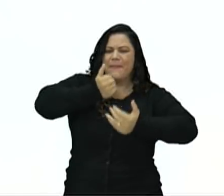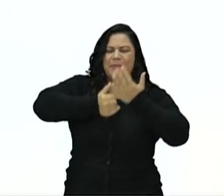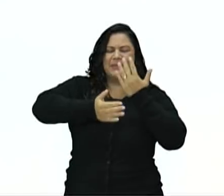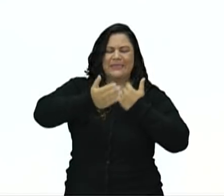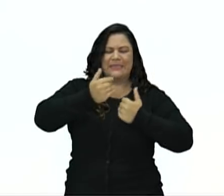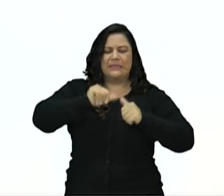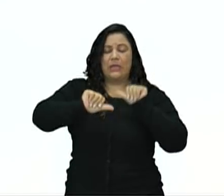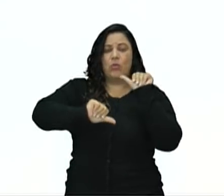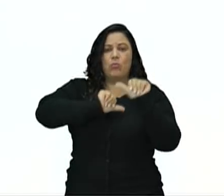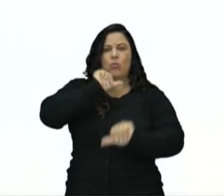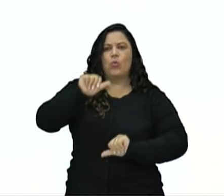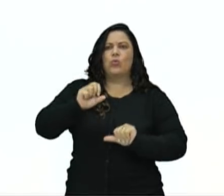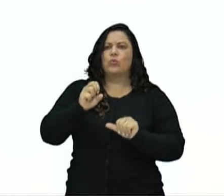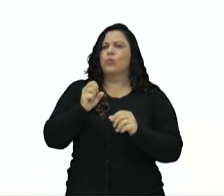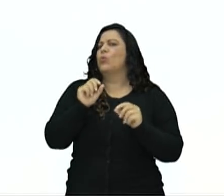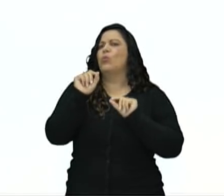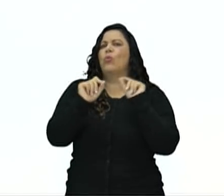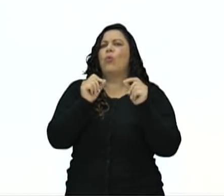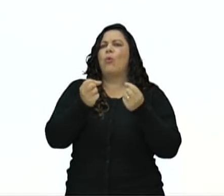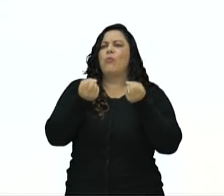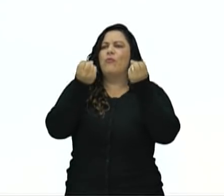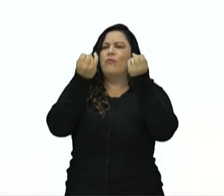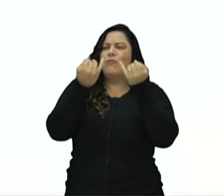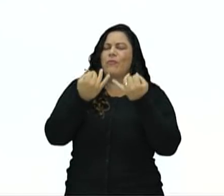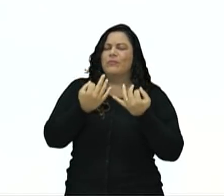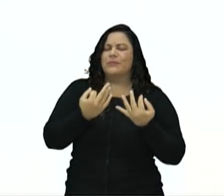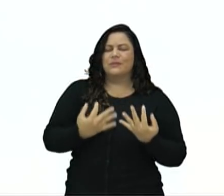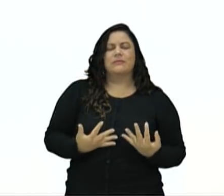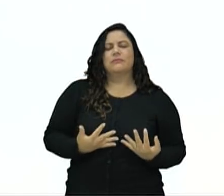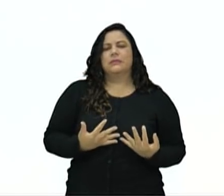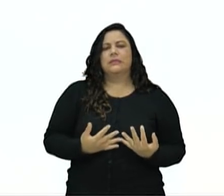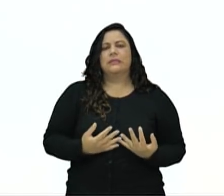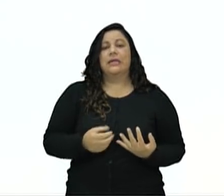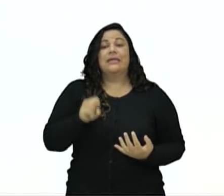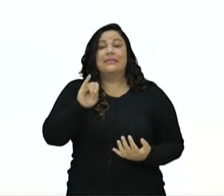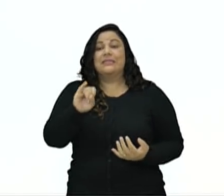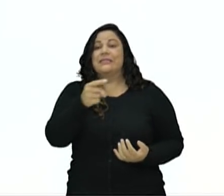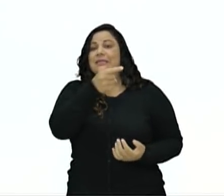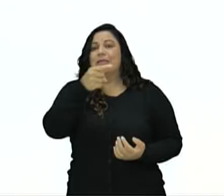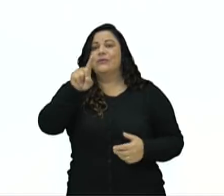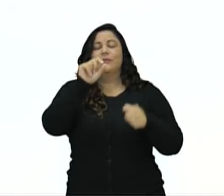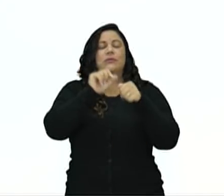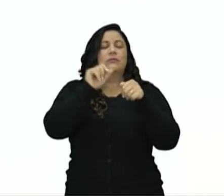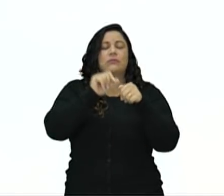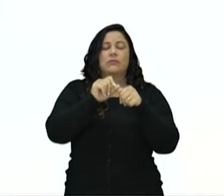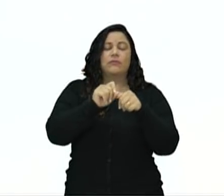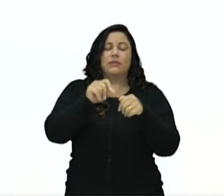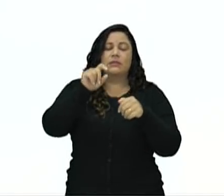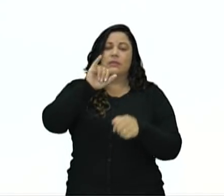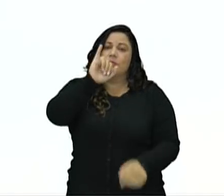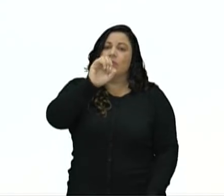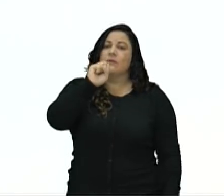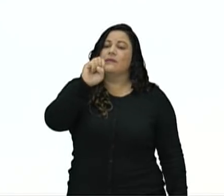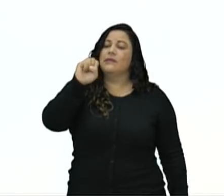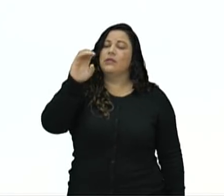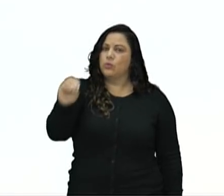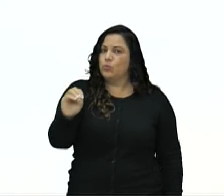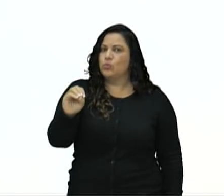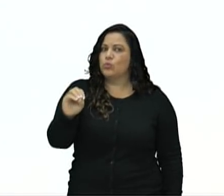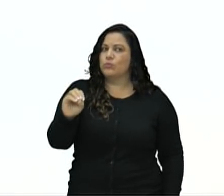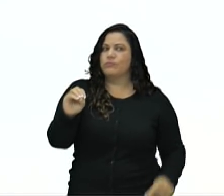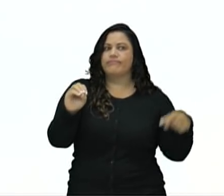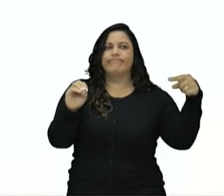isso se eu não estou fazendo isso? O pronome demonstrativo isso se refere a, primeira